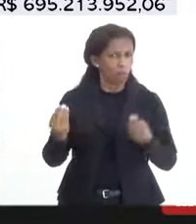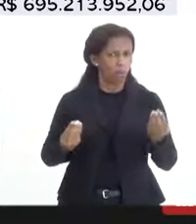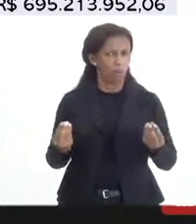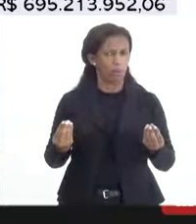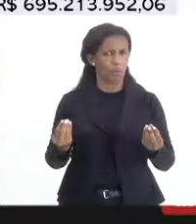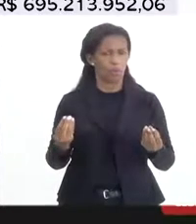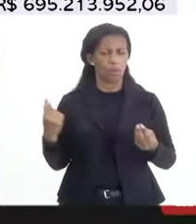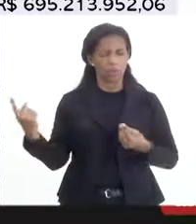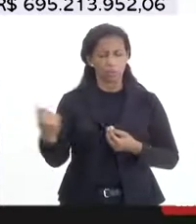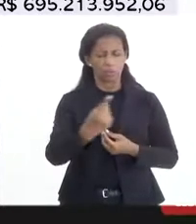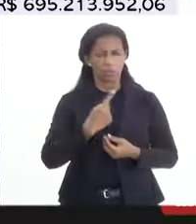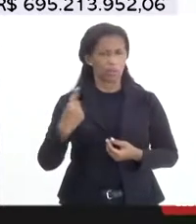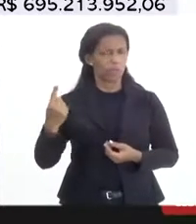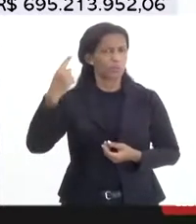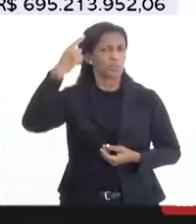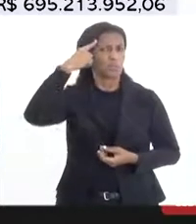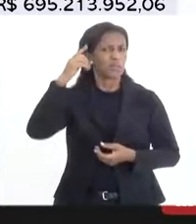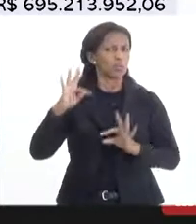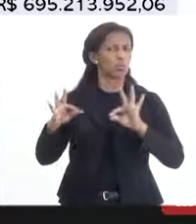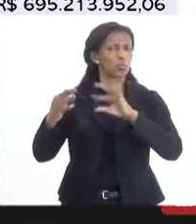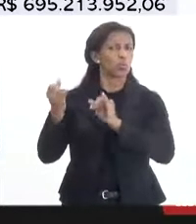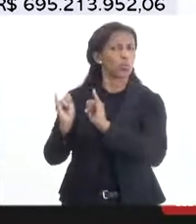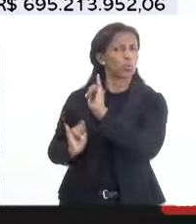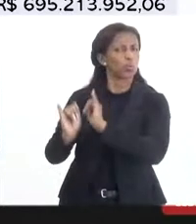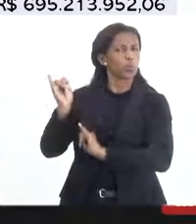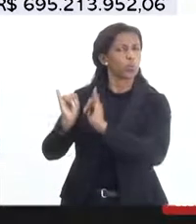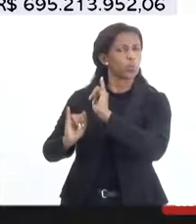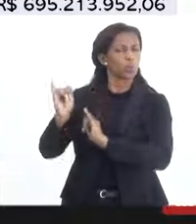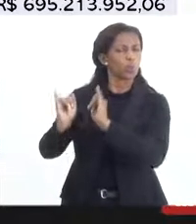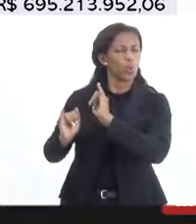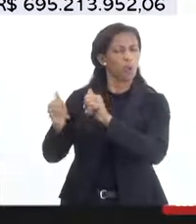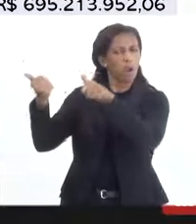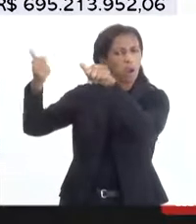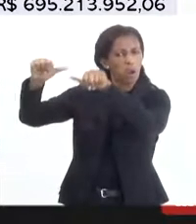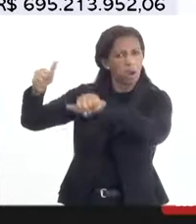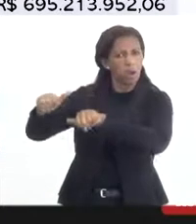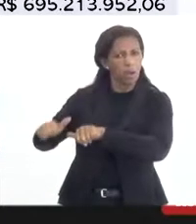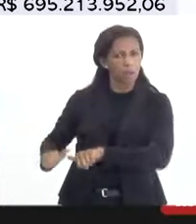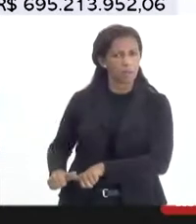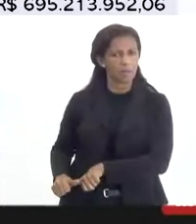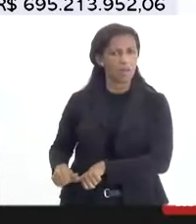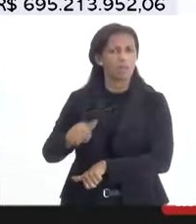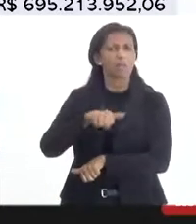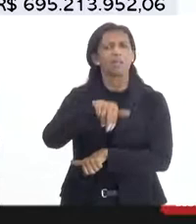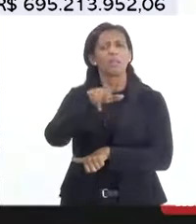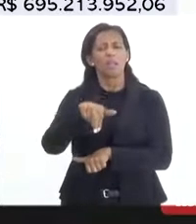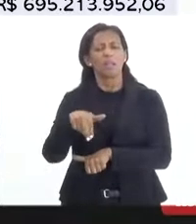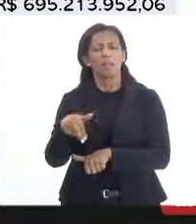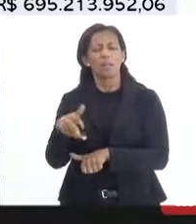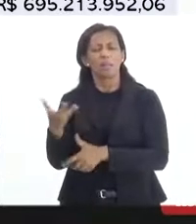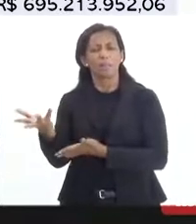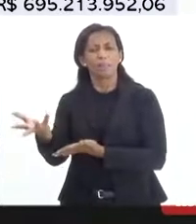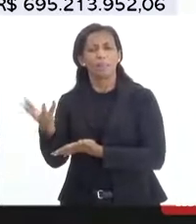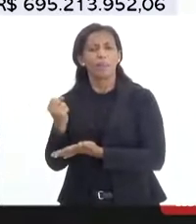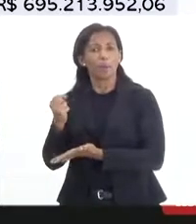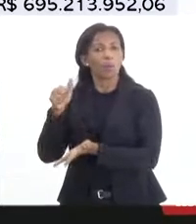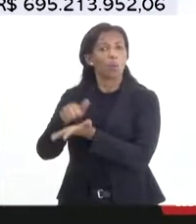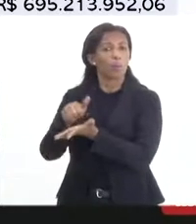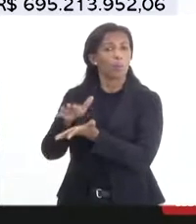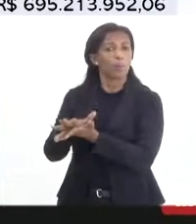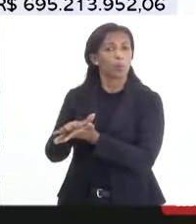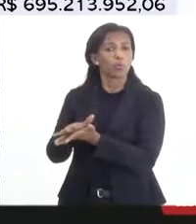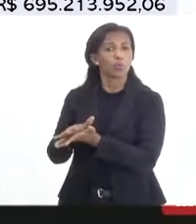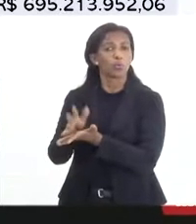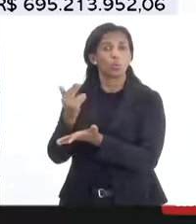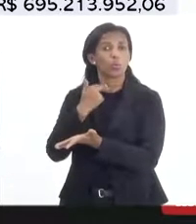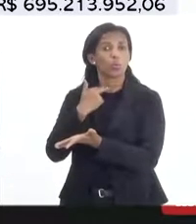pensamos toda a repete a industrialização no sentido de ter sido feito o rastro, de a gente saber exatamente quem recolheu o imposto não poderia